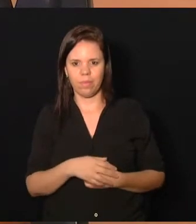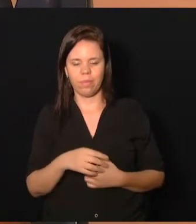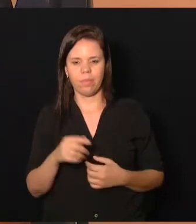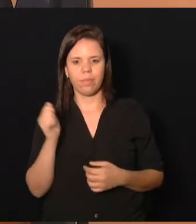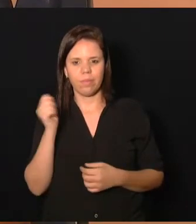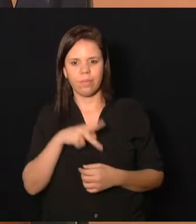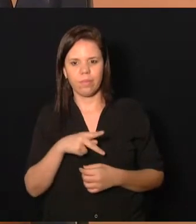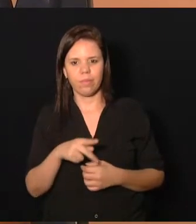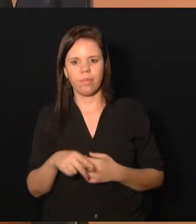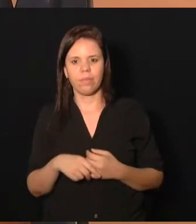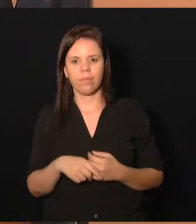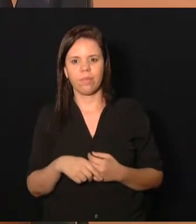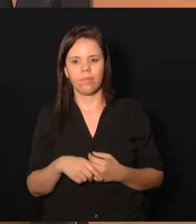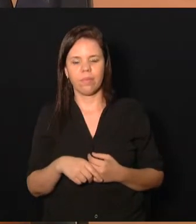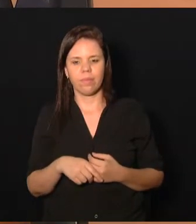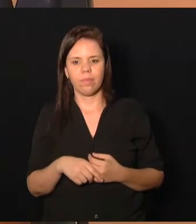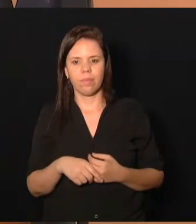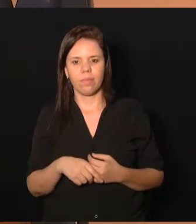Aposentado.